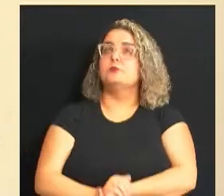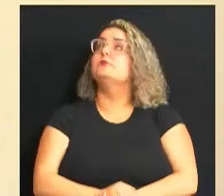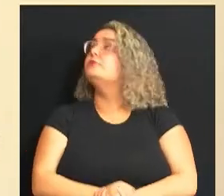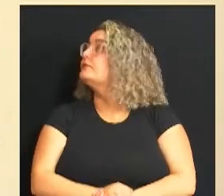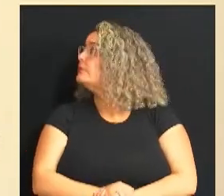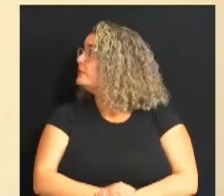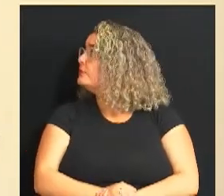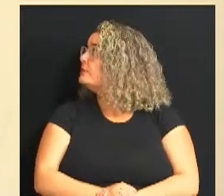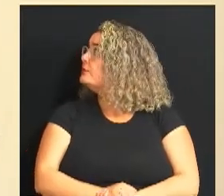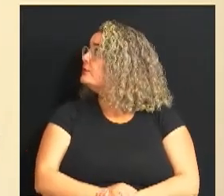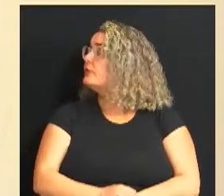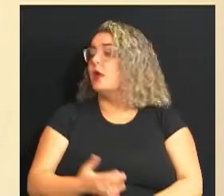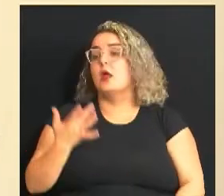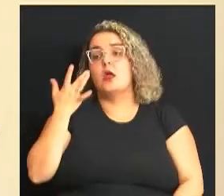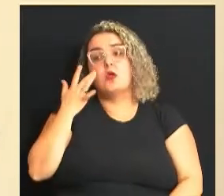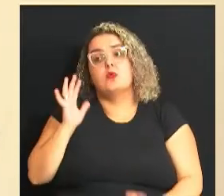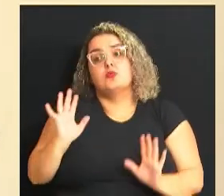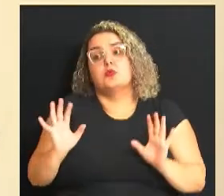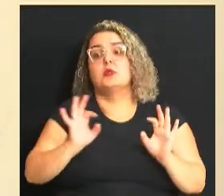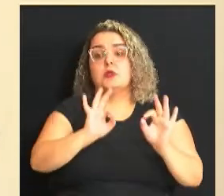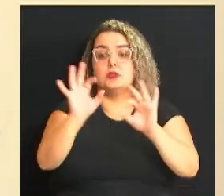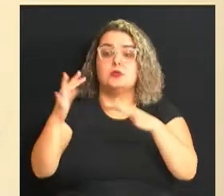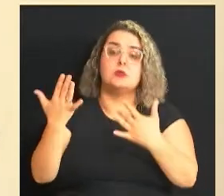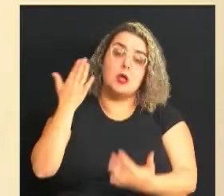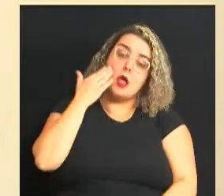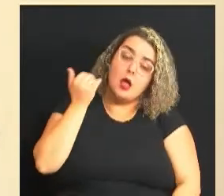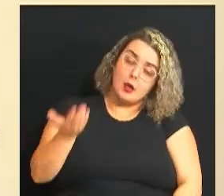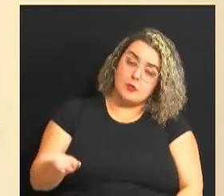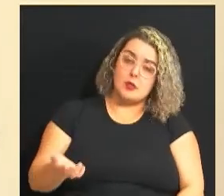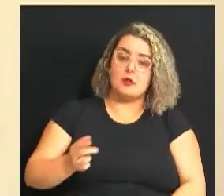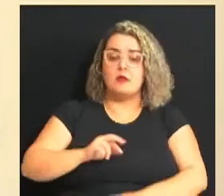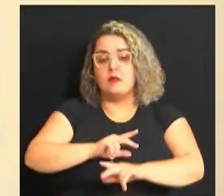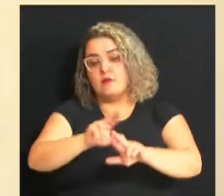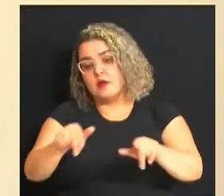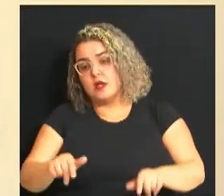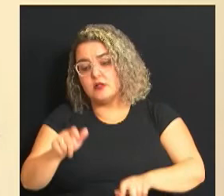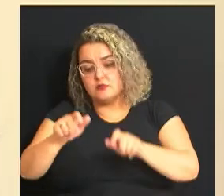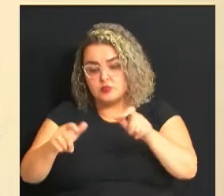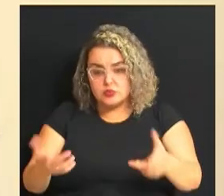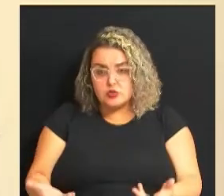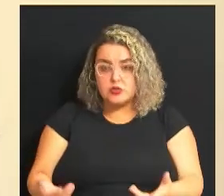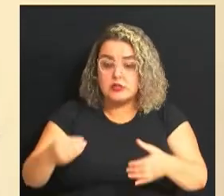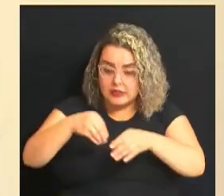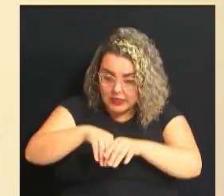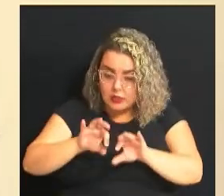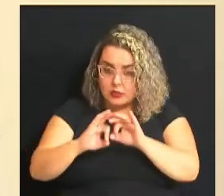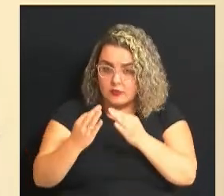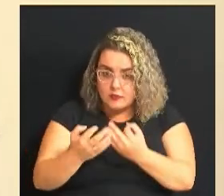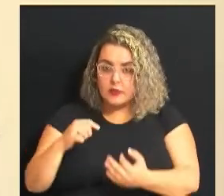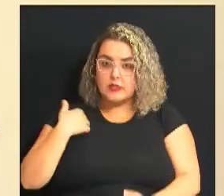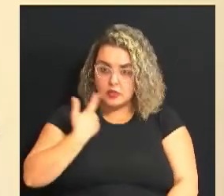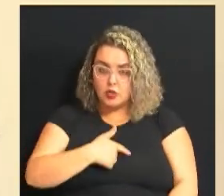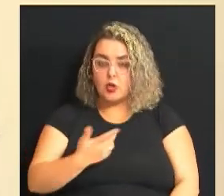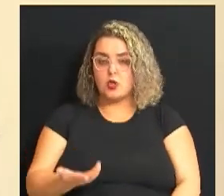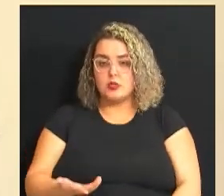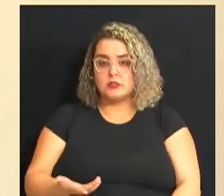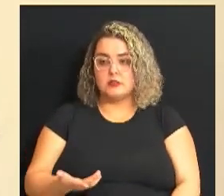Não sei se todos aqui que estão nos assistindo sabem, há muitas das pessoas, nós temos pessoas na família da gente que